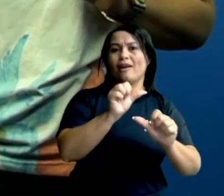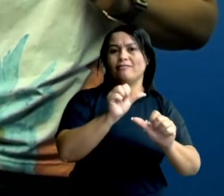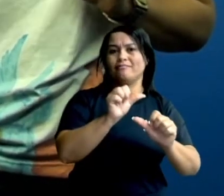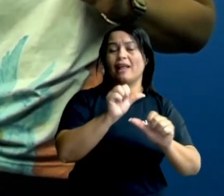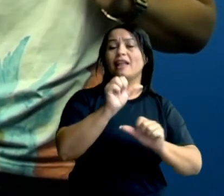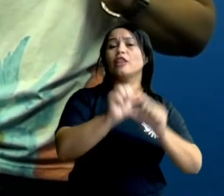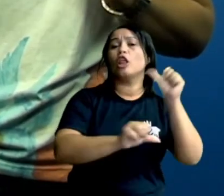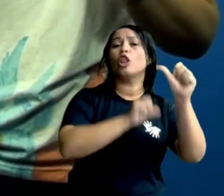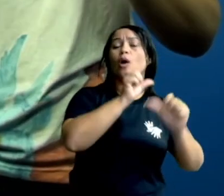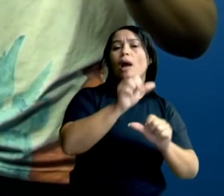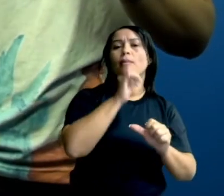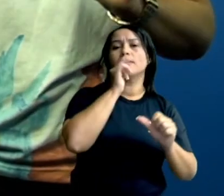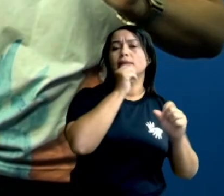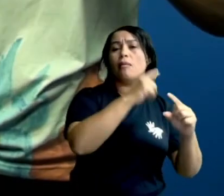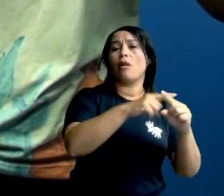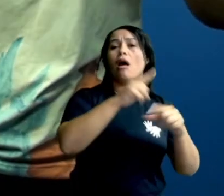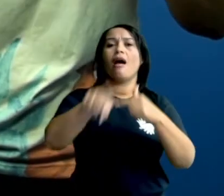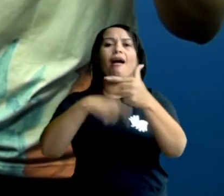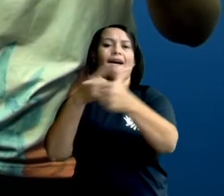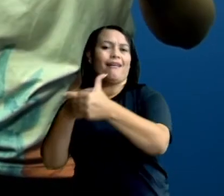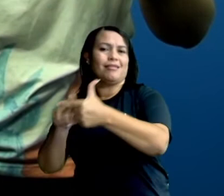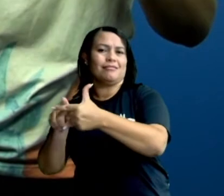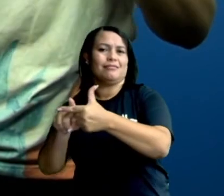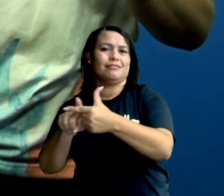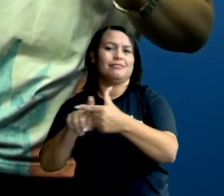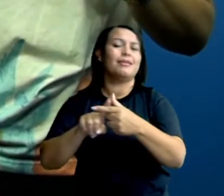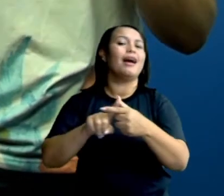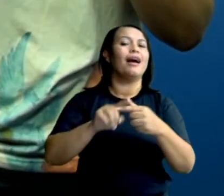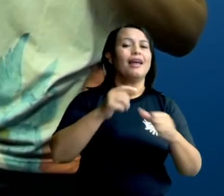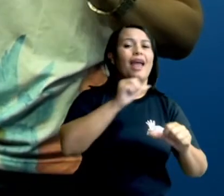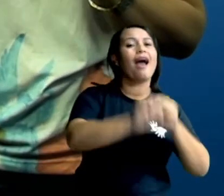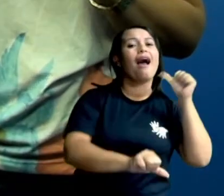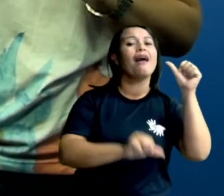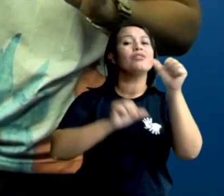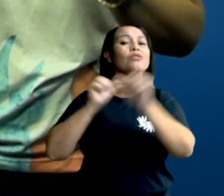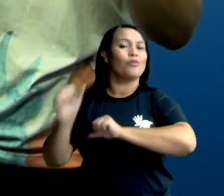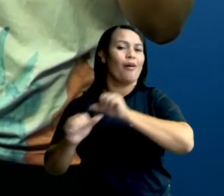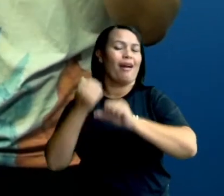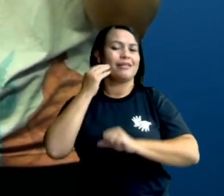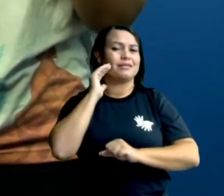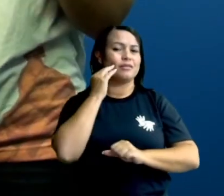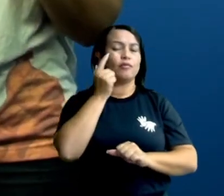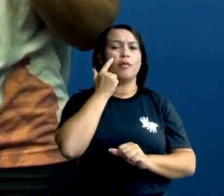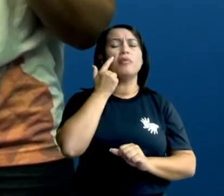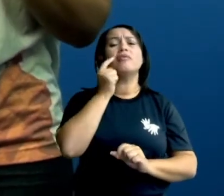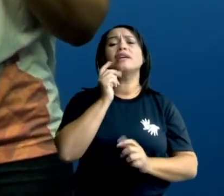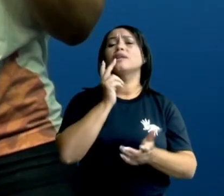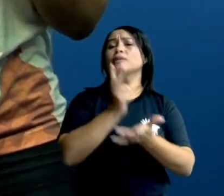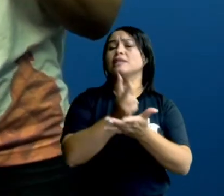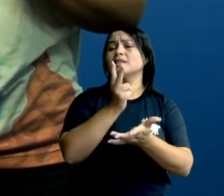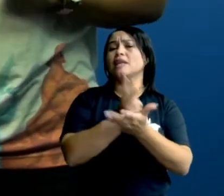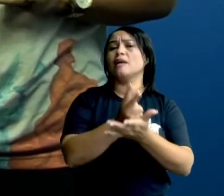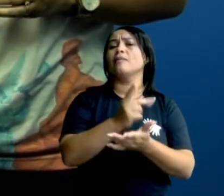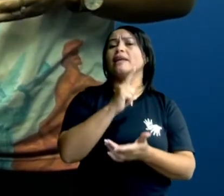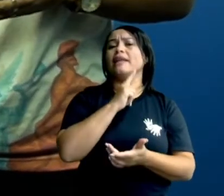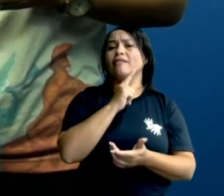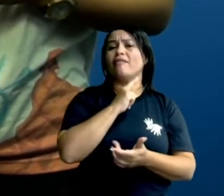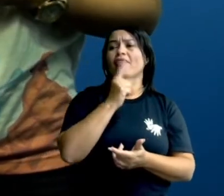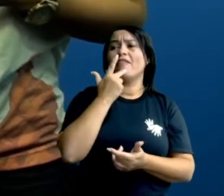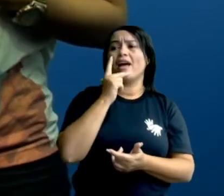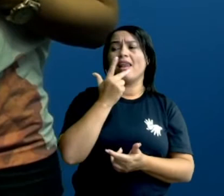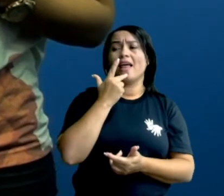proporcional. E vai ser o que? O inverso, ok? Então, preste atenção. Então, toda vez que estiver falando